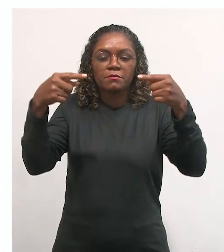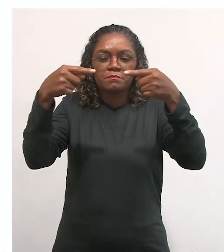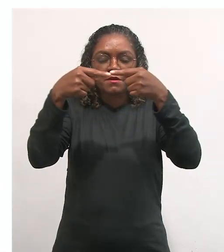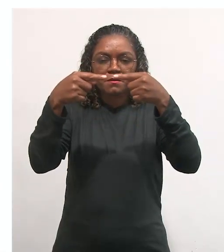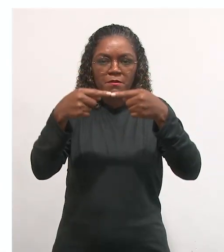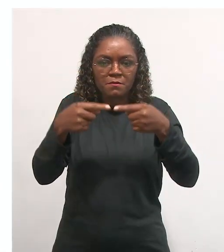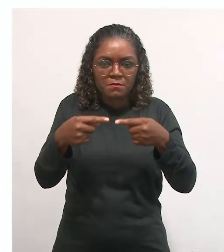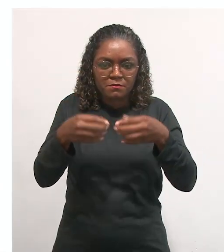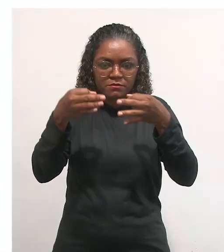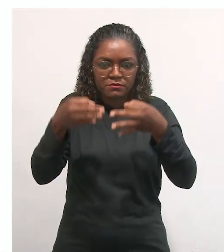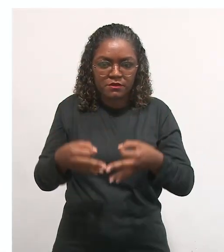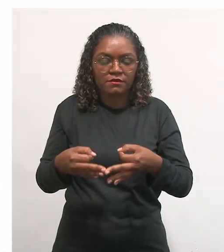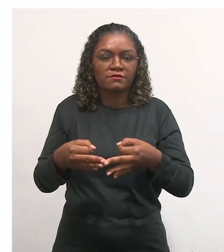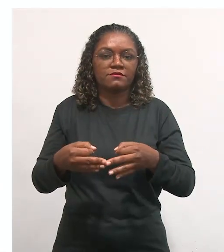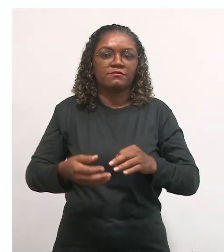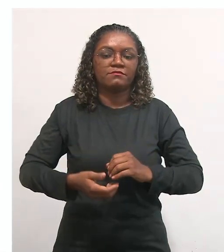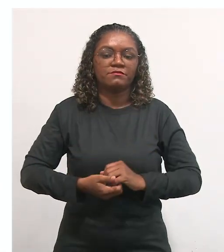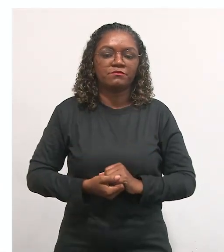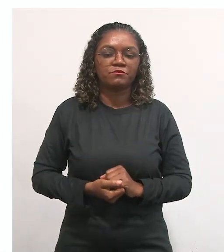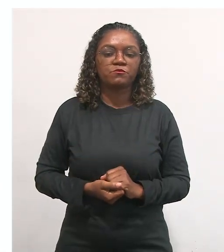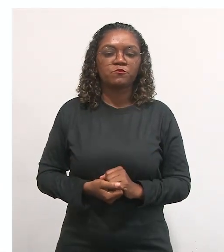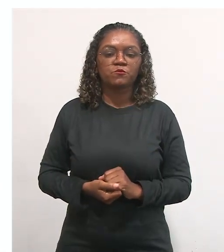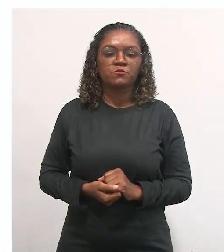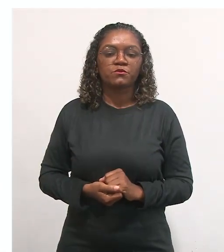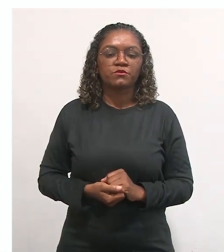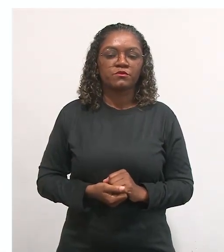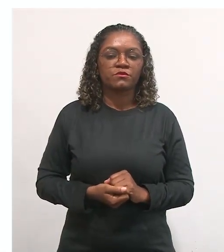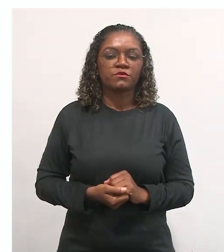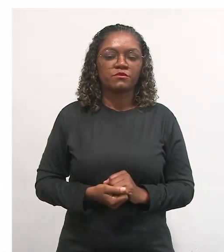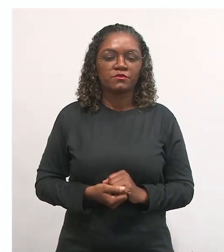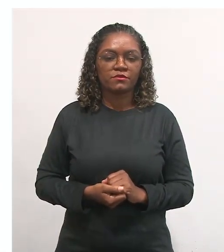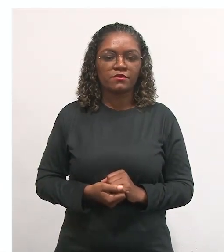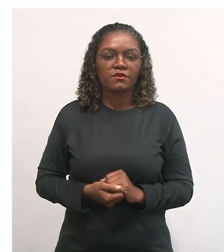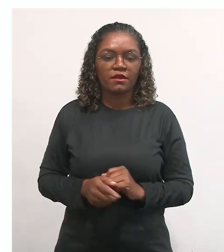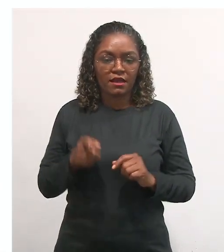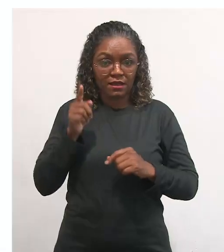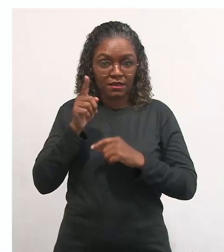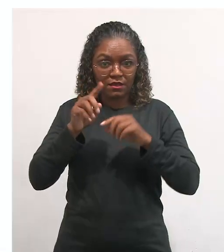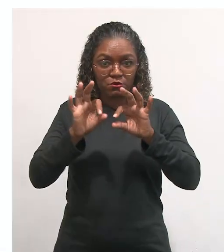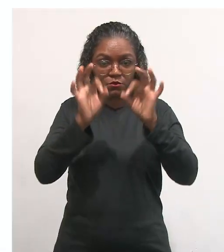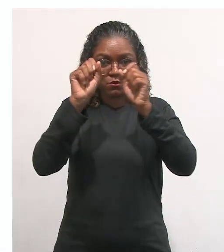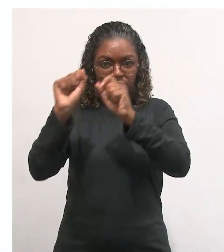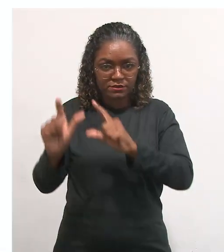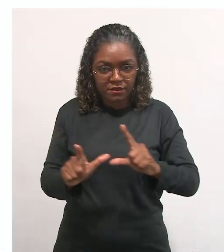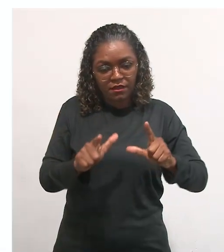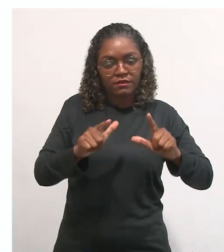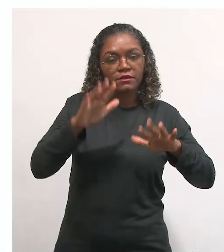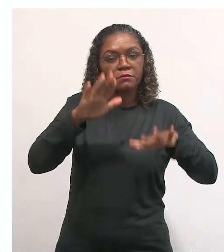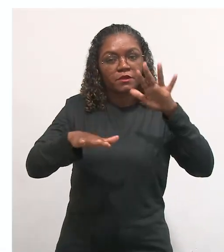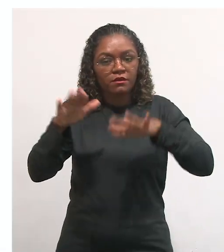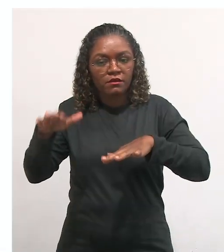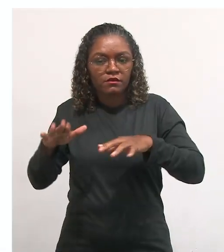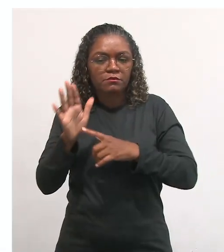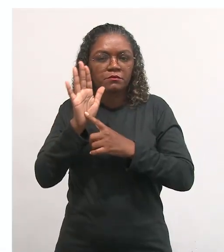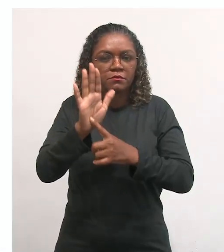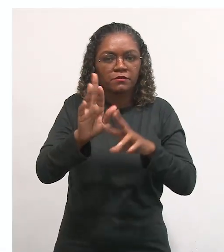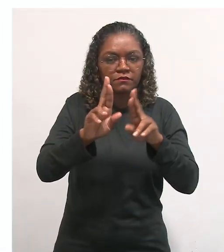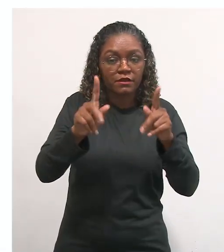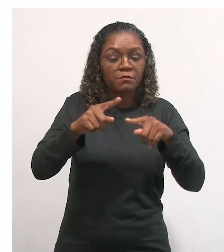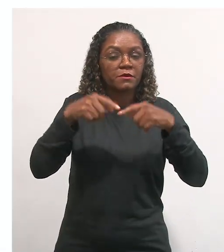aqui ele não não está justificado por conta da diagramação do slide né mas ele precisa ficar